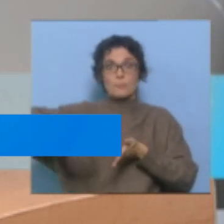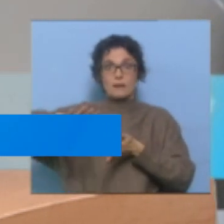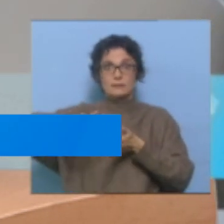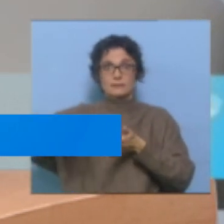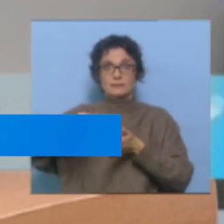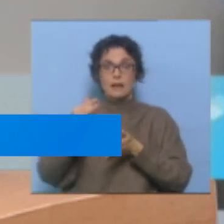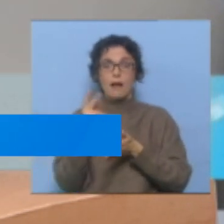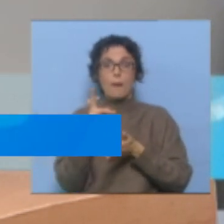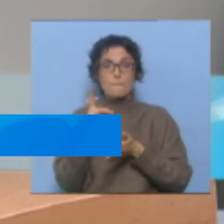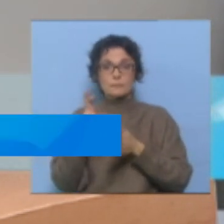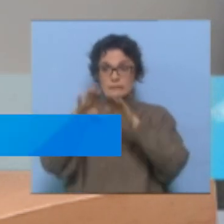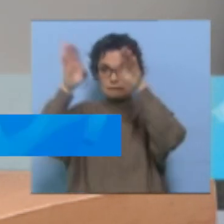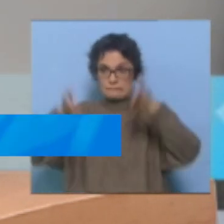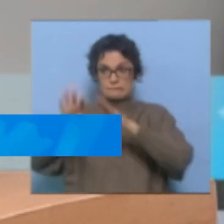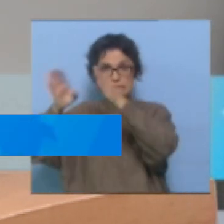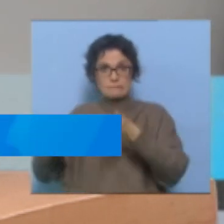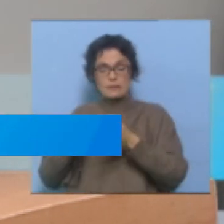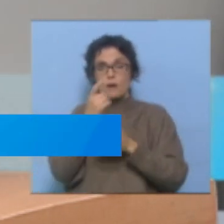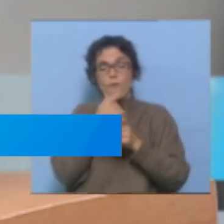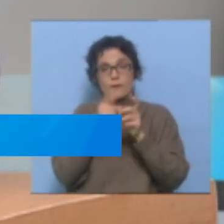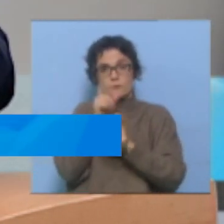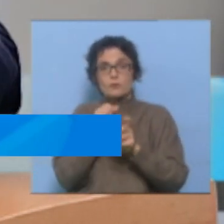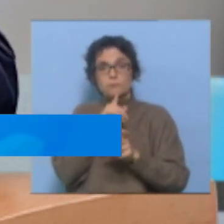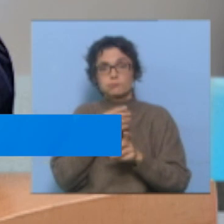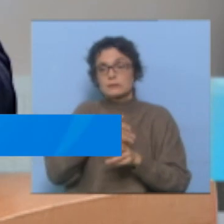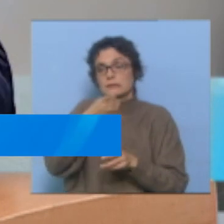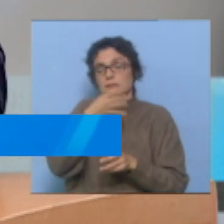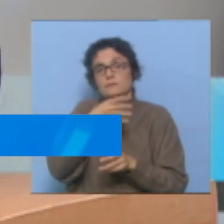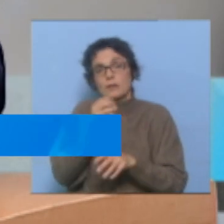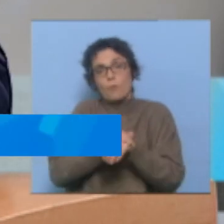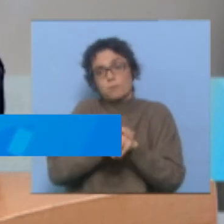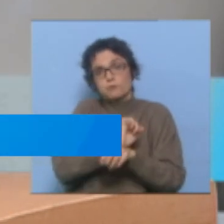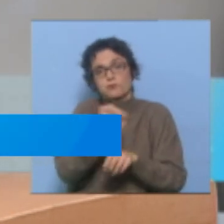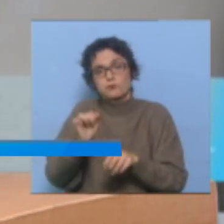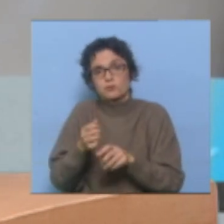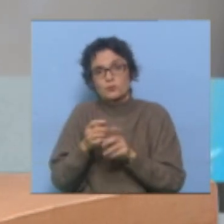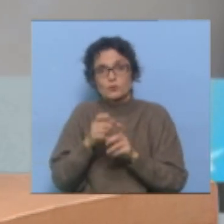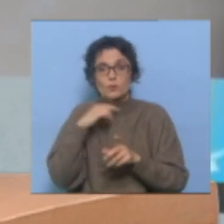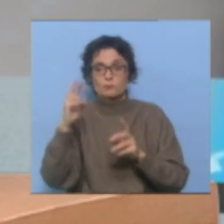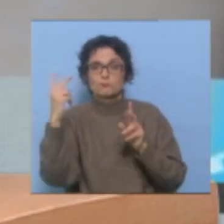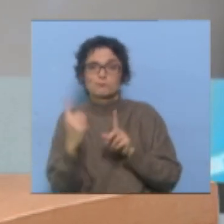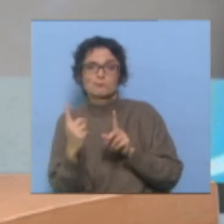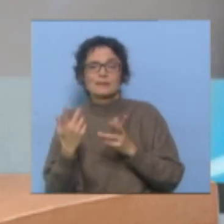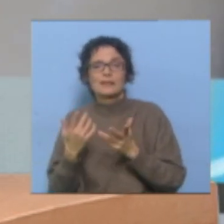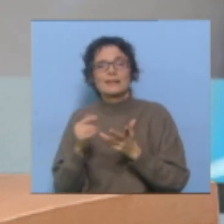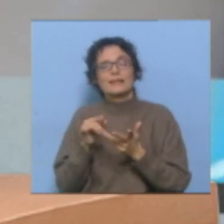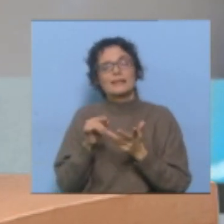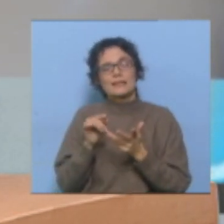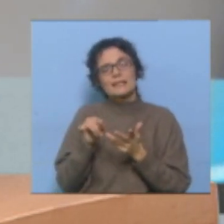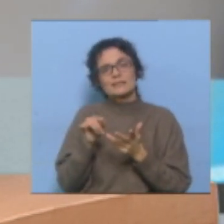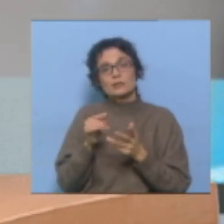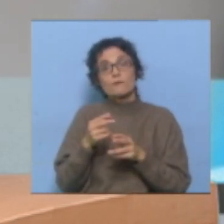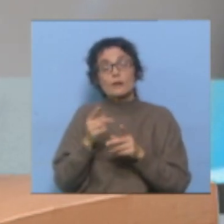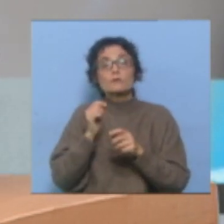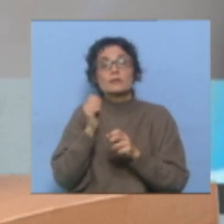E esta hipótese também já se pôs aqui, de porventura mobilizar-me através da Direção-Geral, que nesse aspecto tem sido imensamente colaboradora connosco, de que